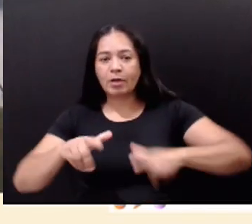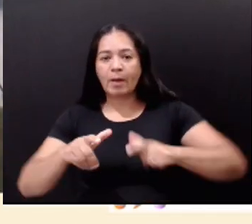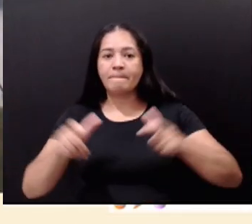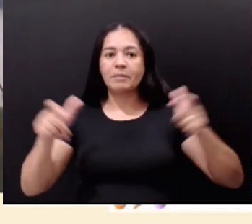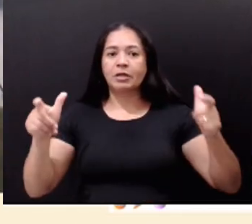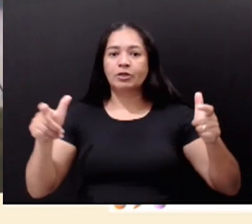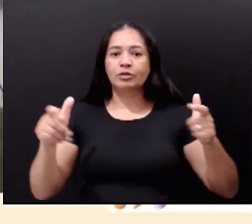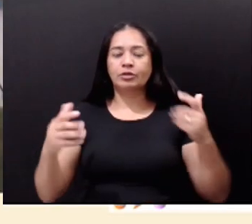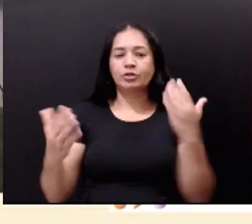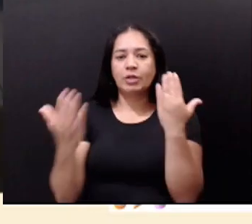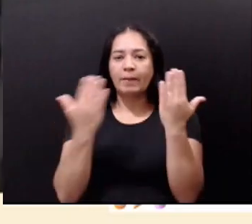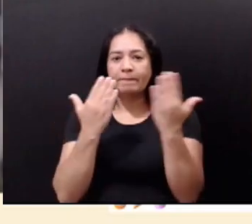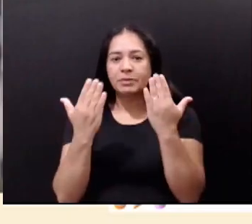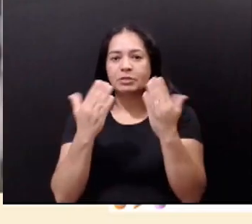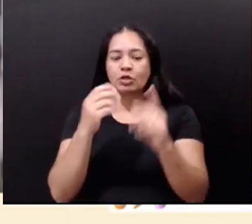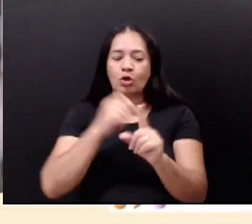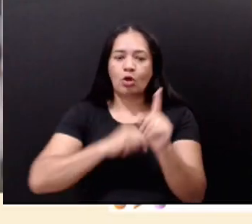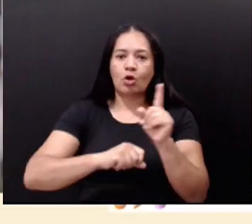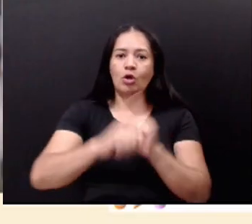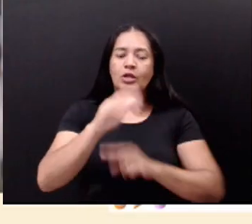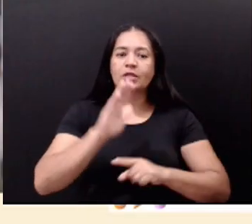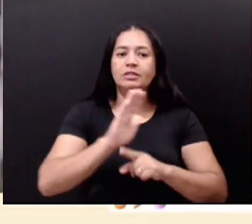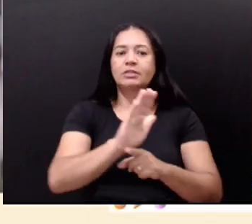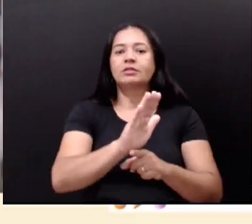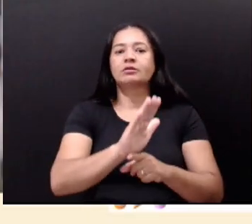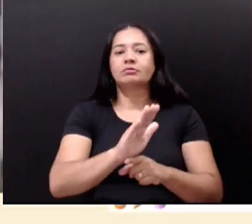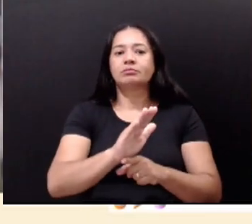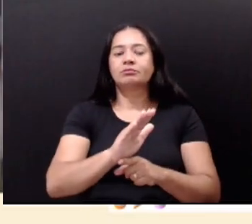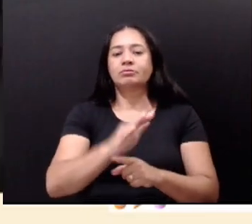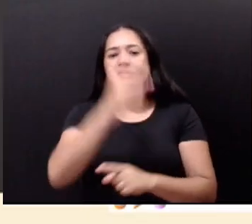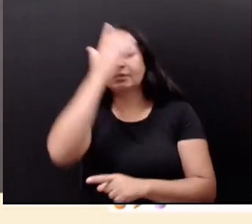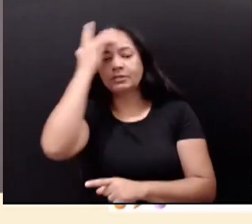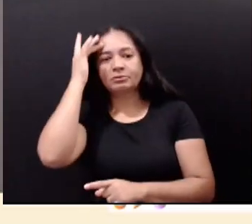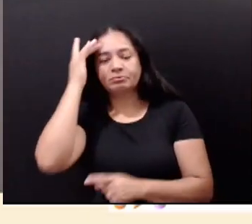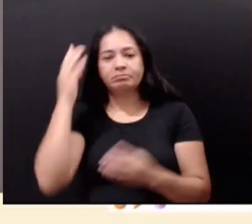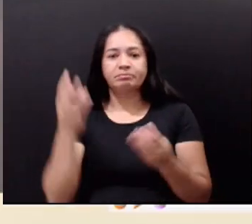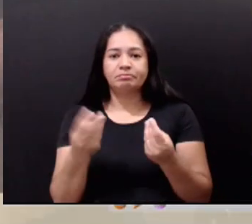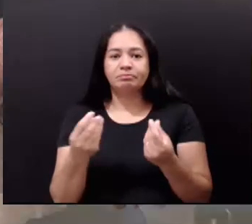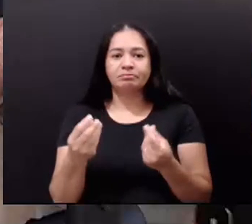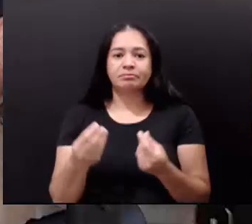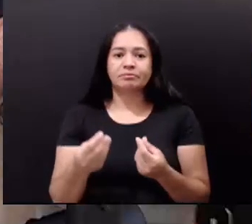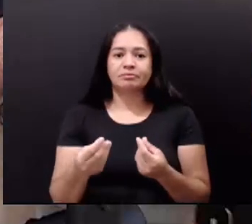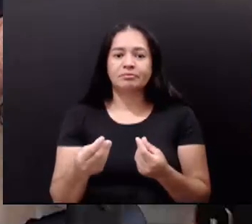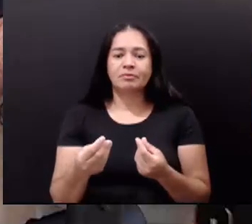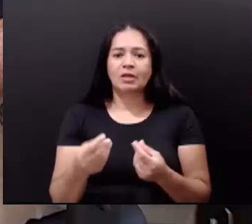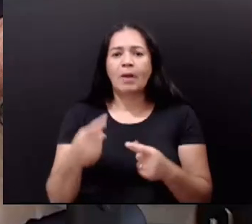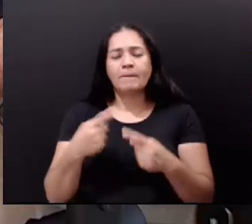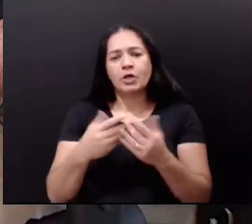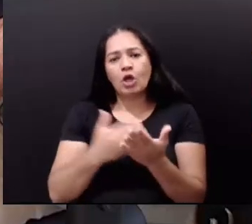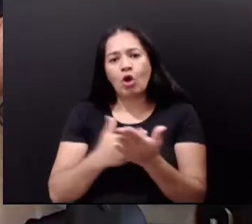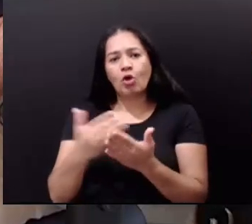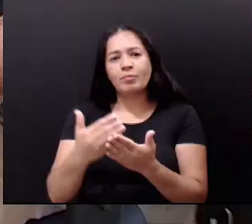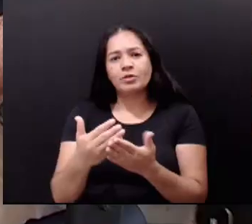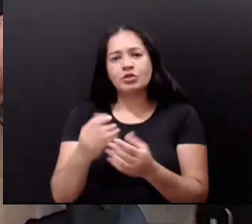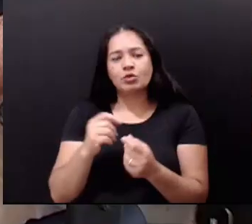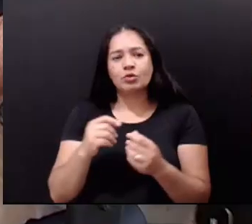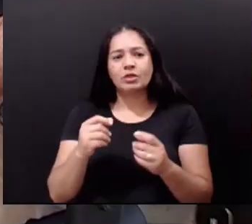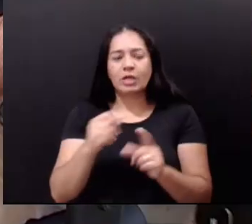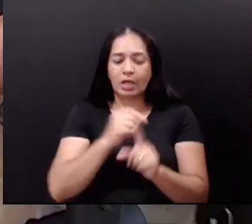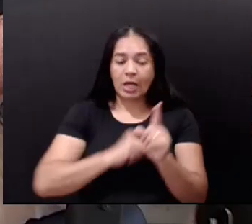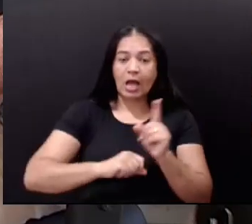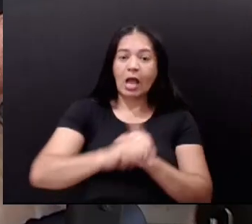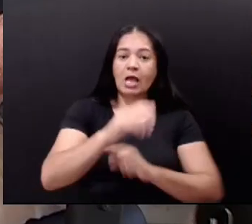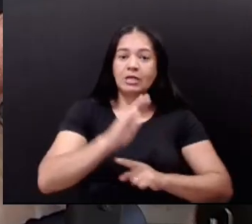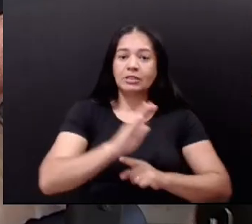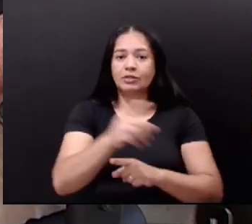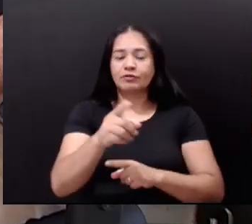assistentes sociais e educadores, né, e daí o pessoal de apoio para que eu acho que nasceu com essa natureza da assistência e vocês se aperfeiçoaram